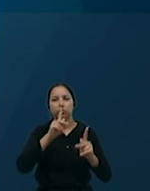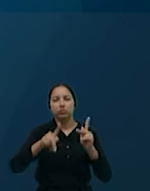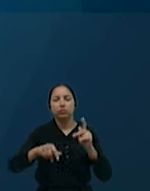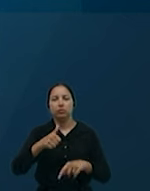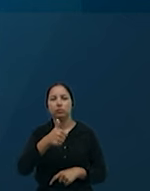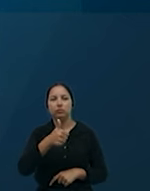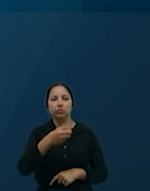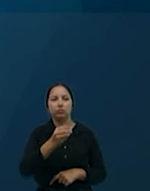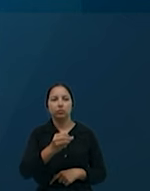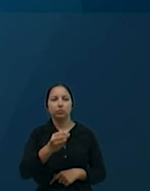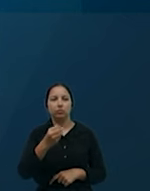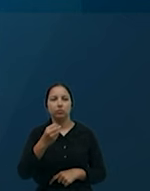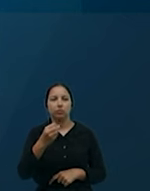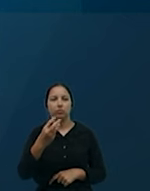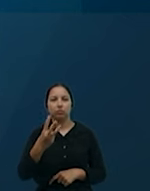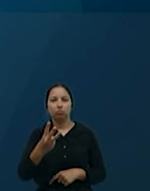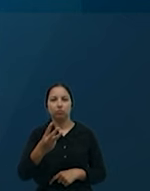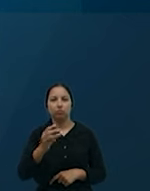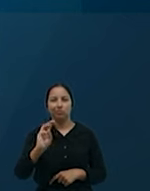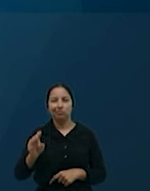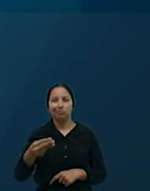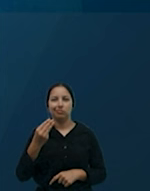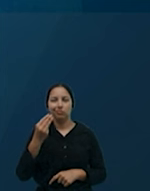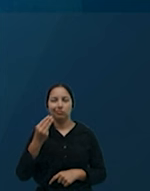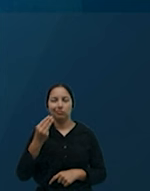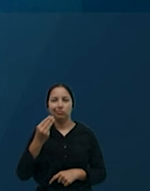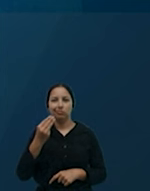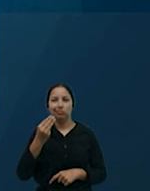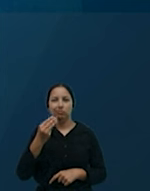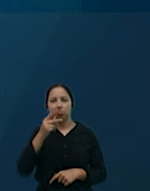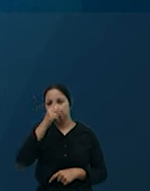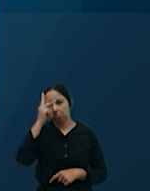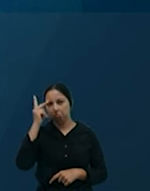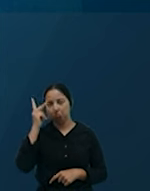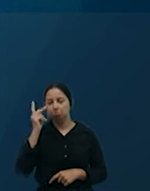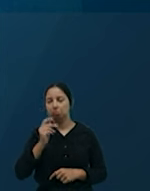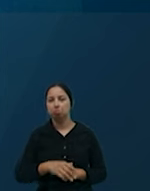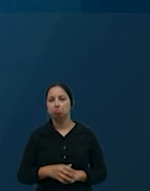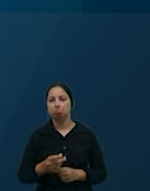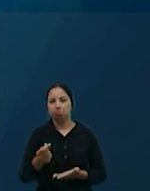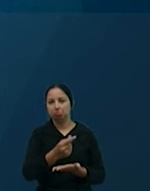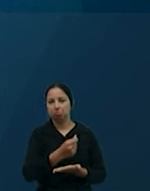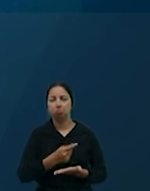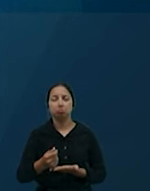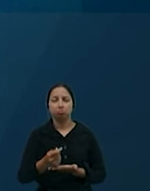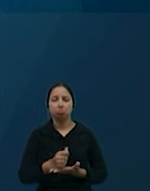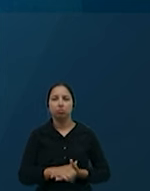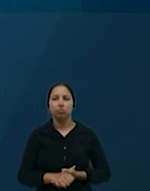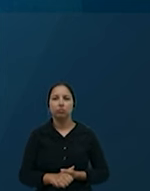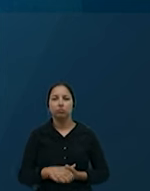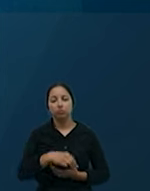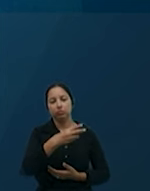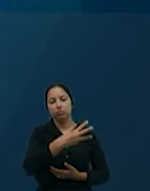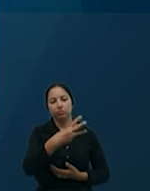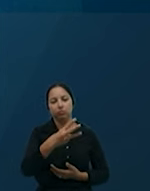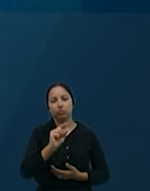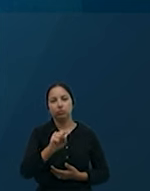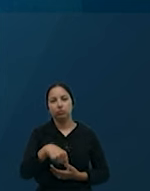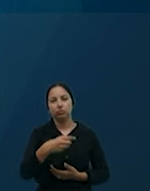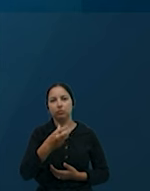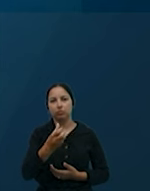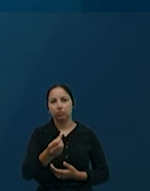milhões de população economicamente ativa. Sendo que 33,6 já recebeu algum benefício do